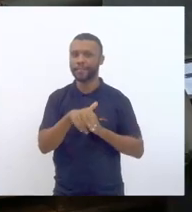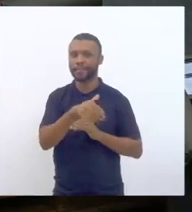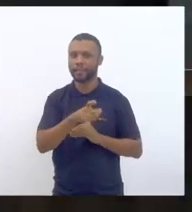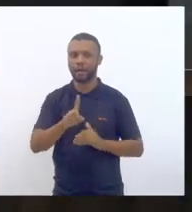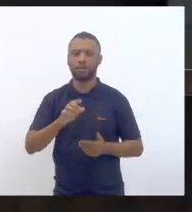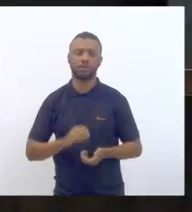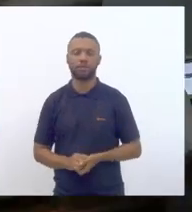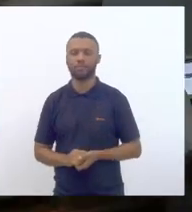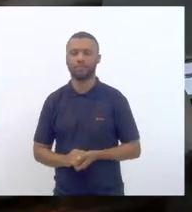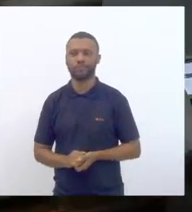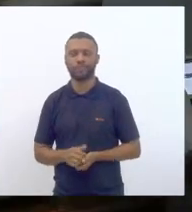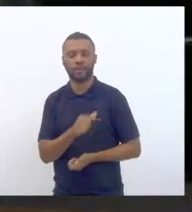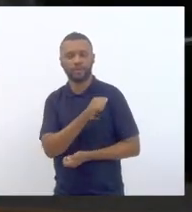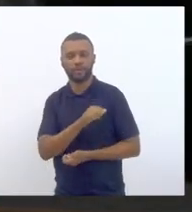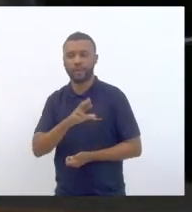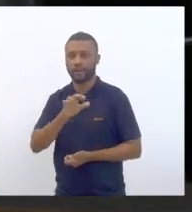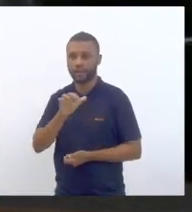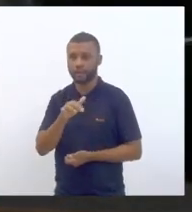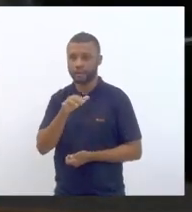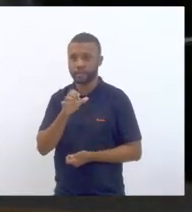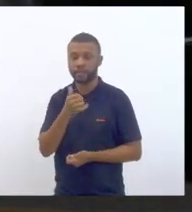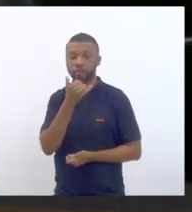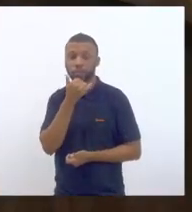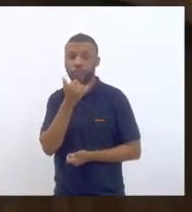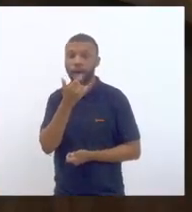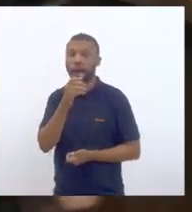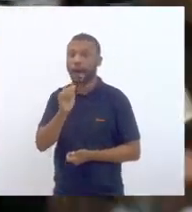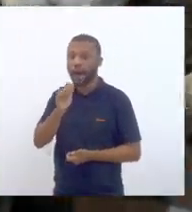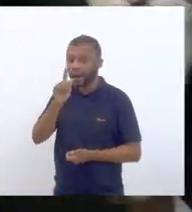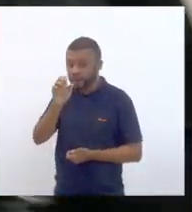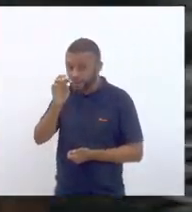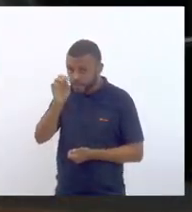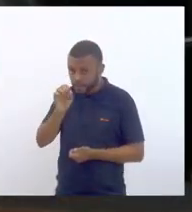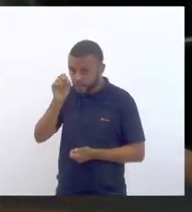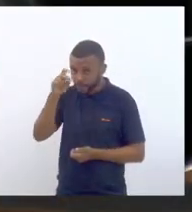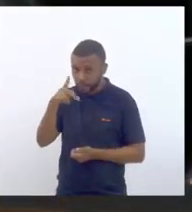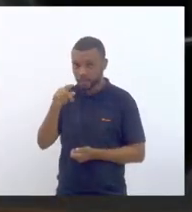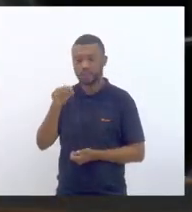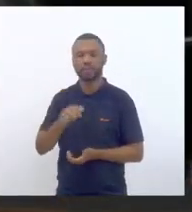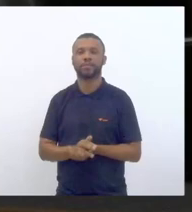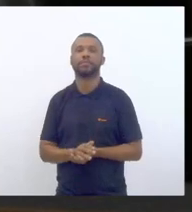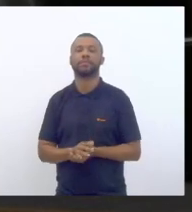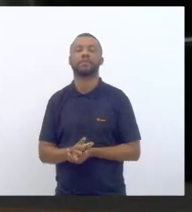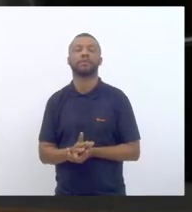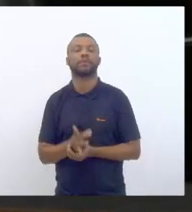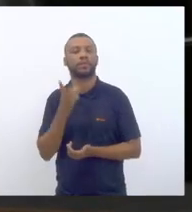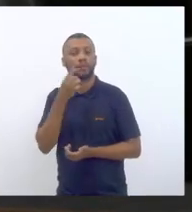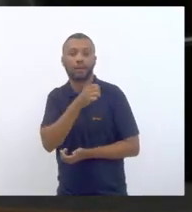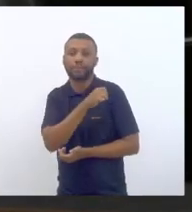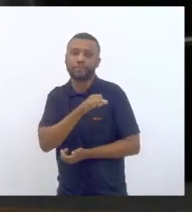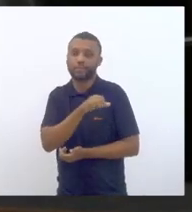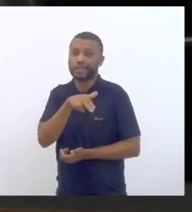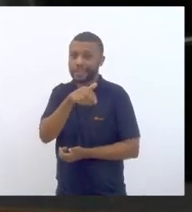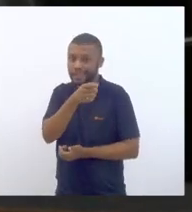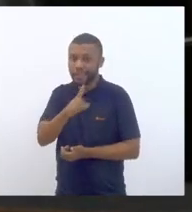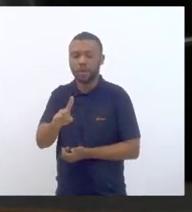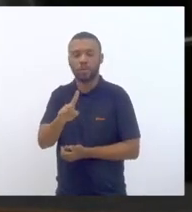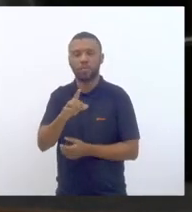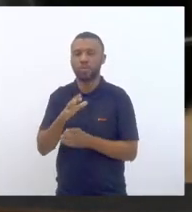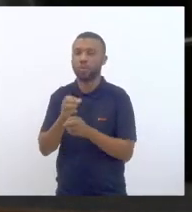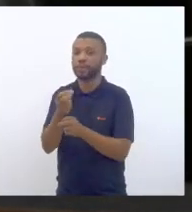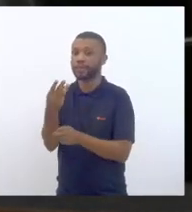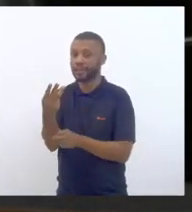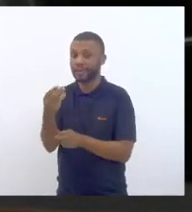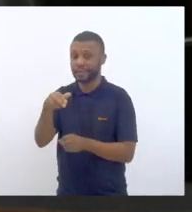Enfermeira Rejane... Desculpe, corrigindo, a Getrans. Deputada enfermeira Rejane, não 3.